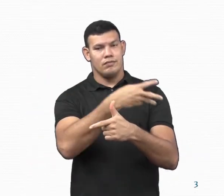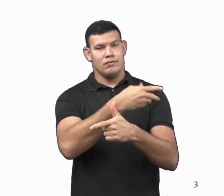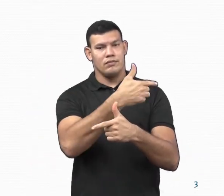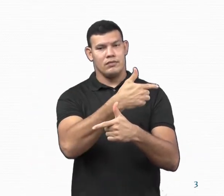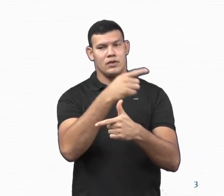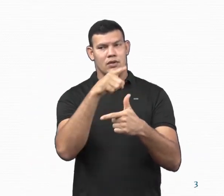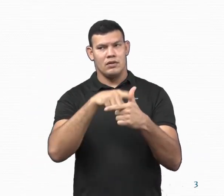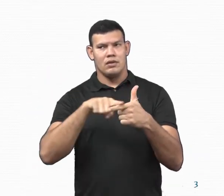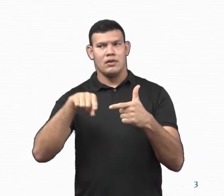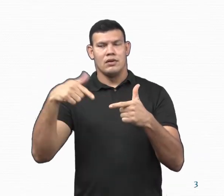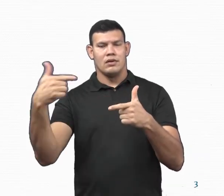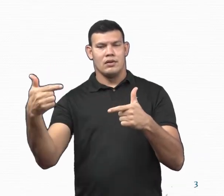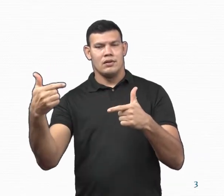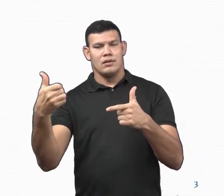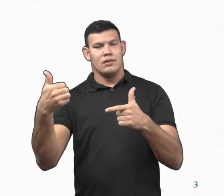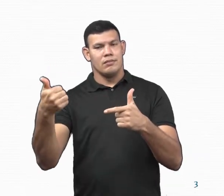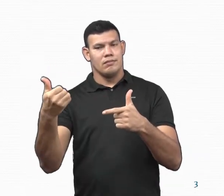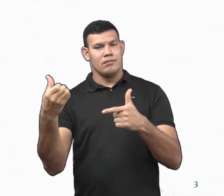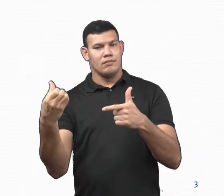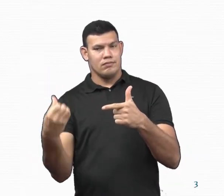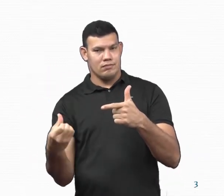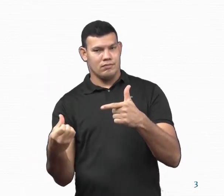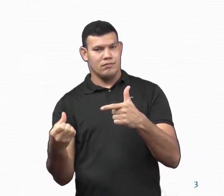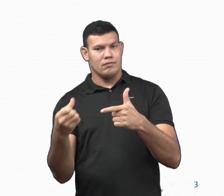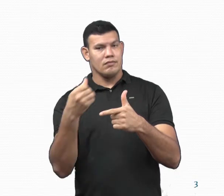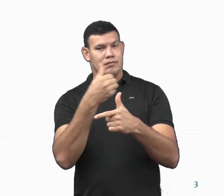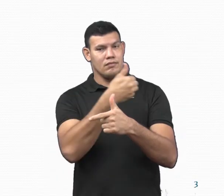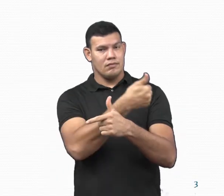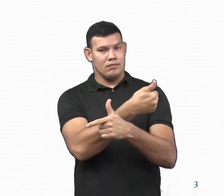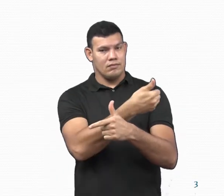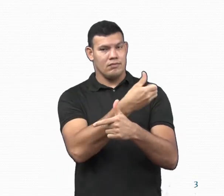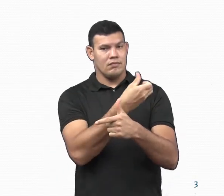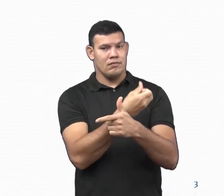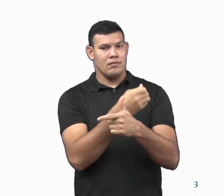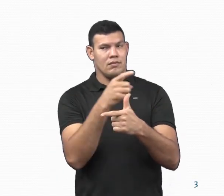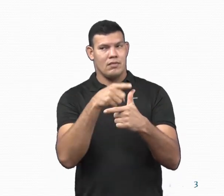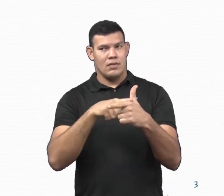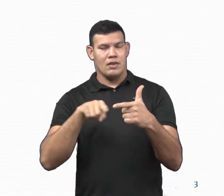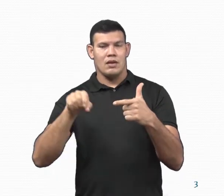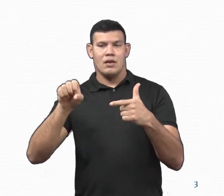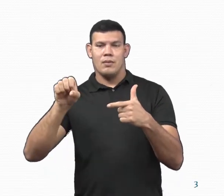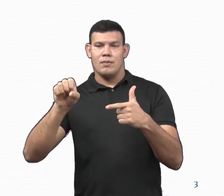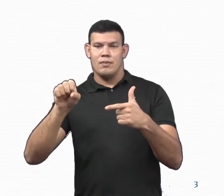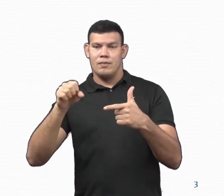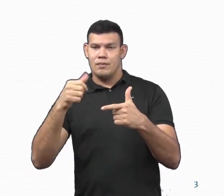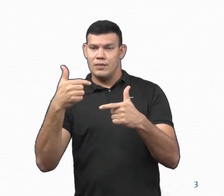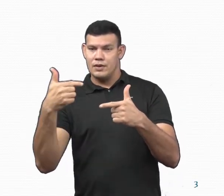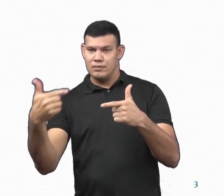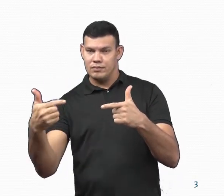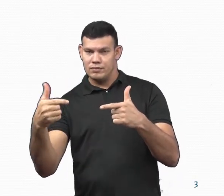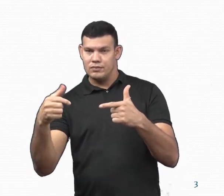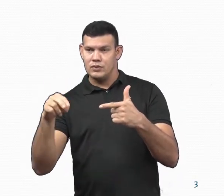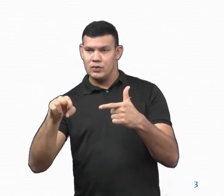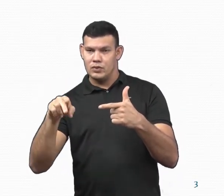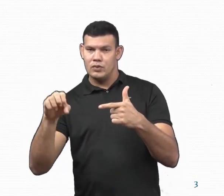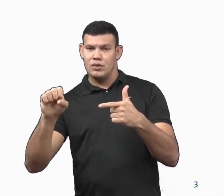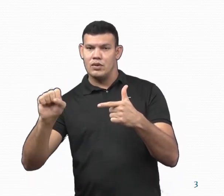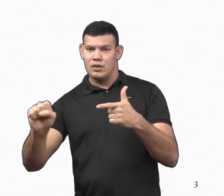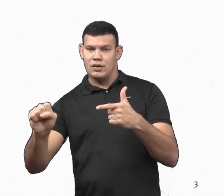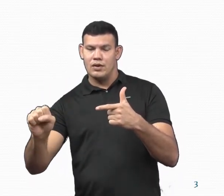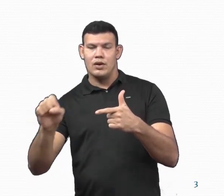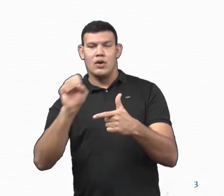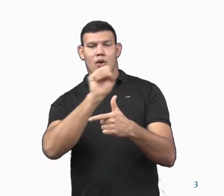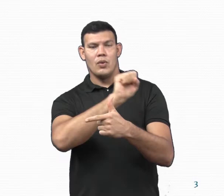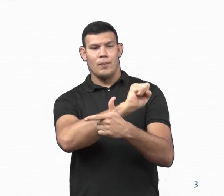2, que dá 16. 16 também divide para 2, dá 8. E 8 também divide para 2, que dá